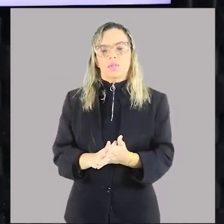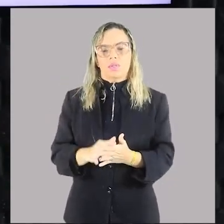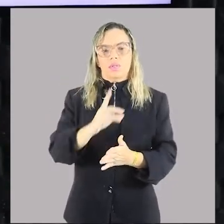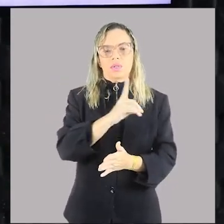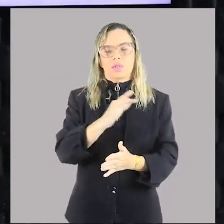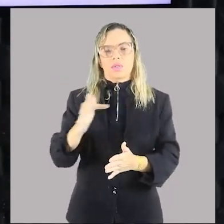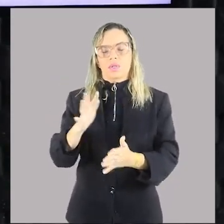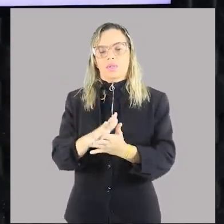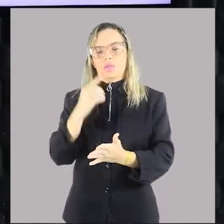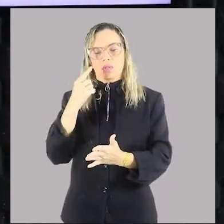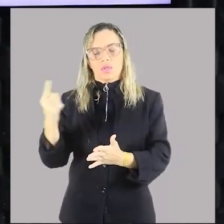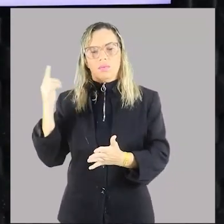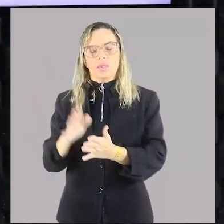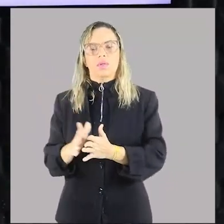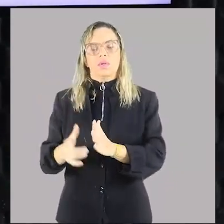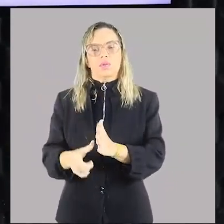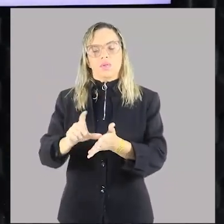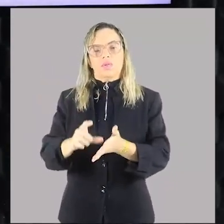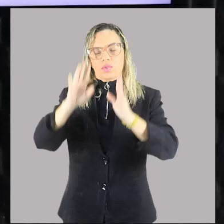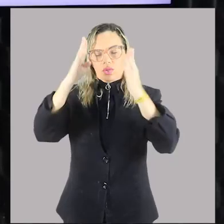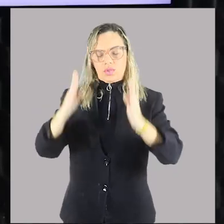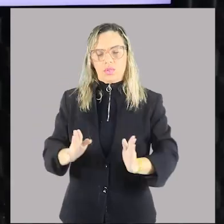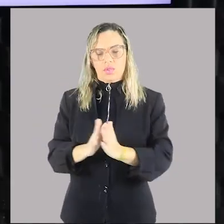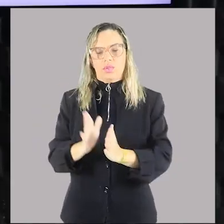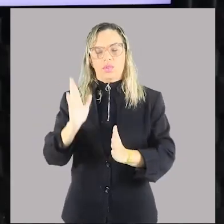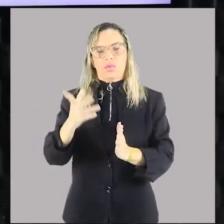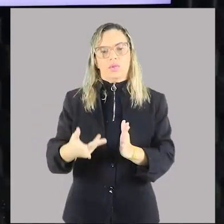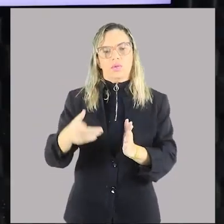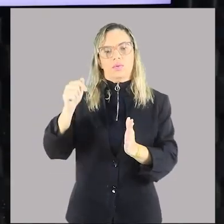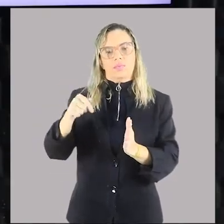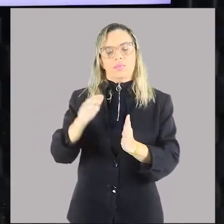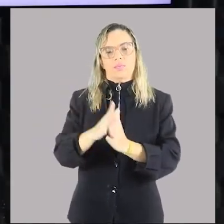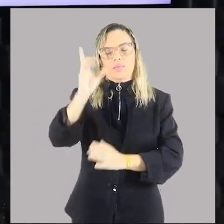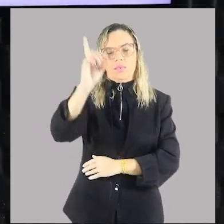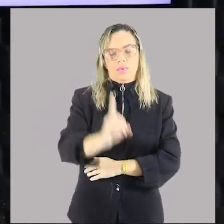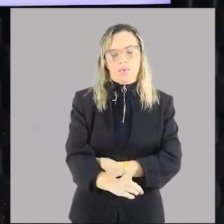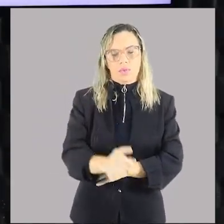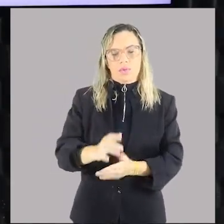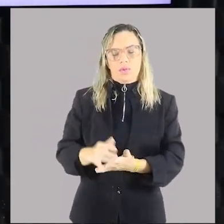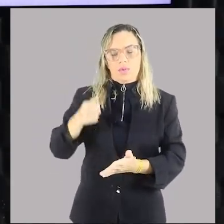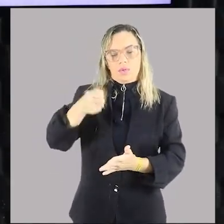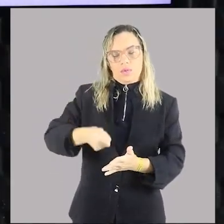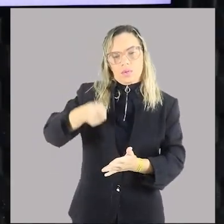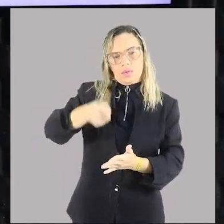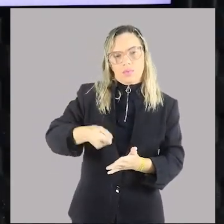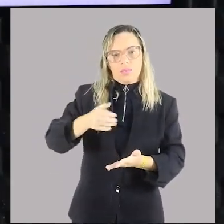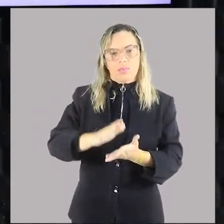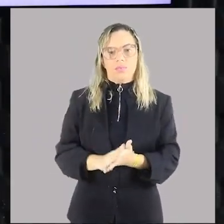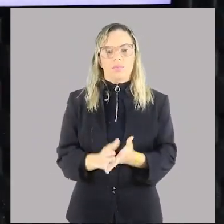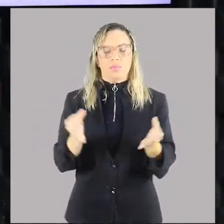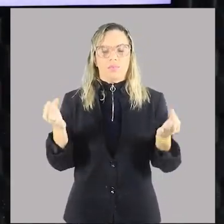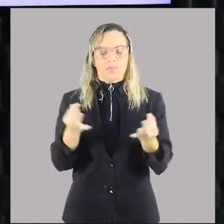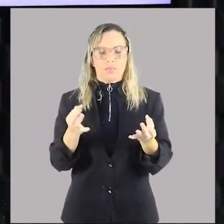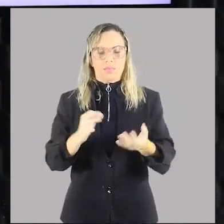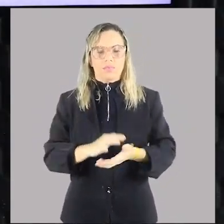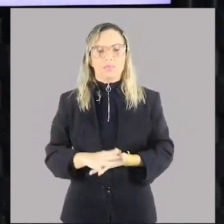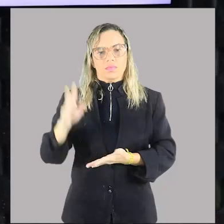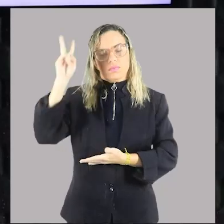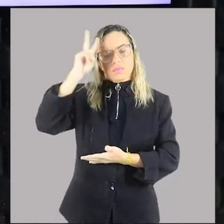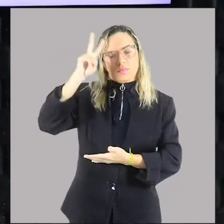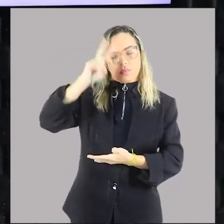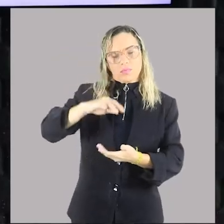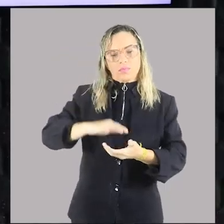de economia mista exercem diretamente direitos, deveres e obrigações. Perfeito? Lembrem-se